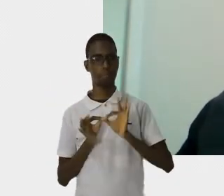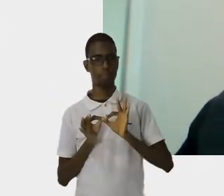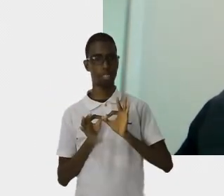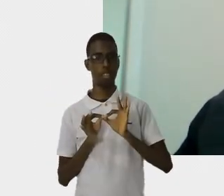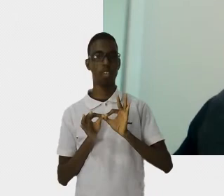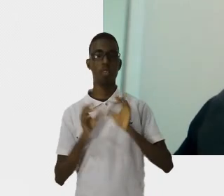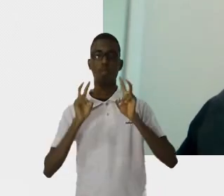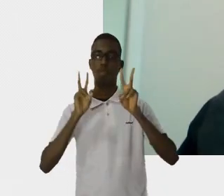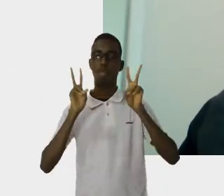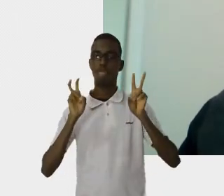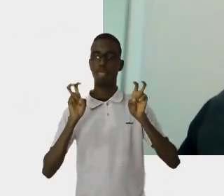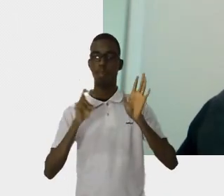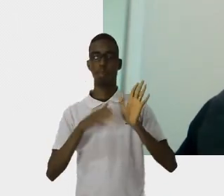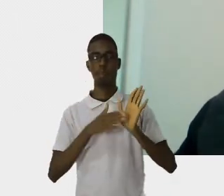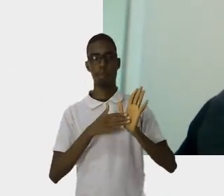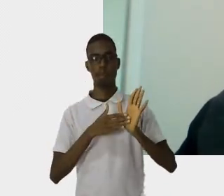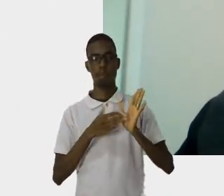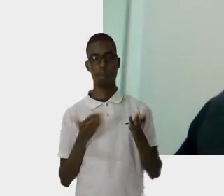Aí eu vou